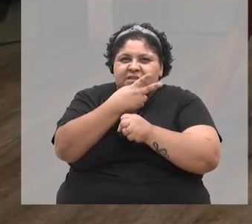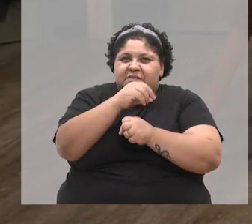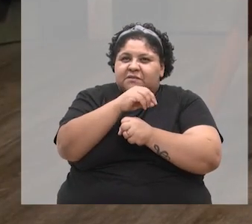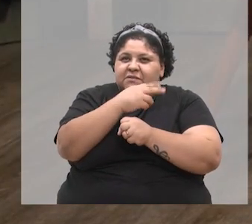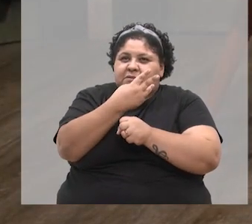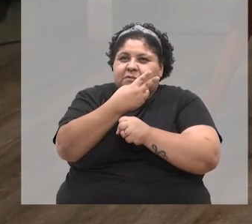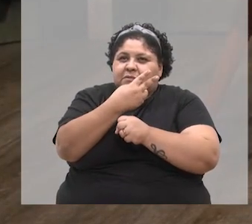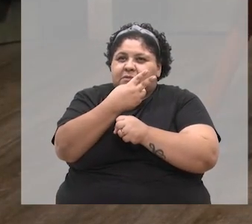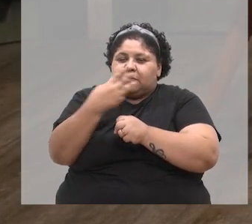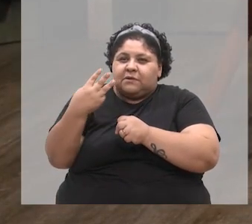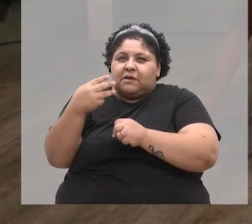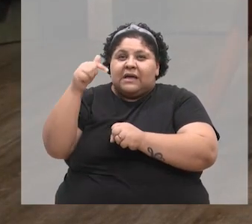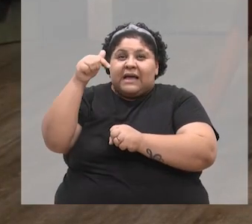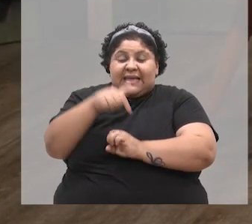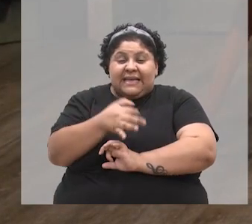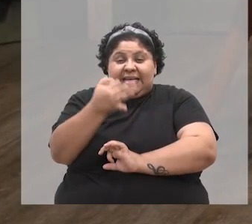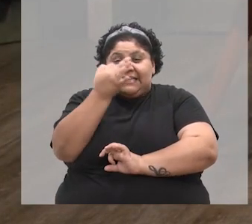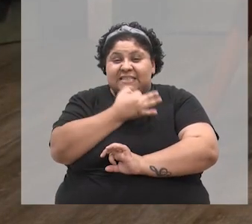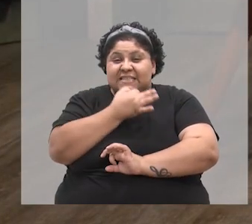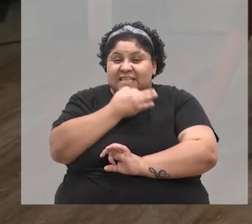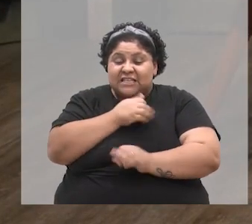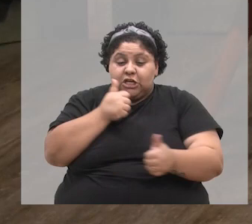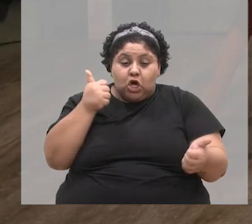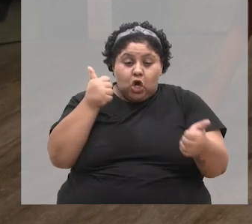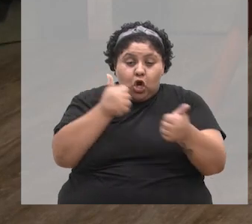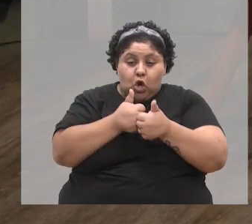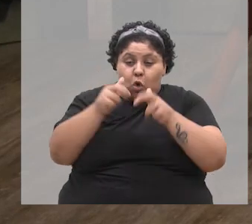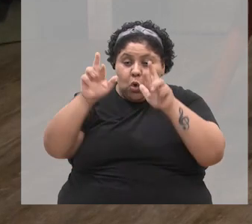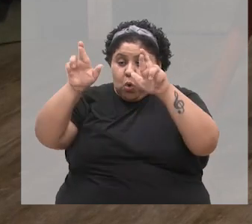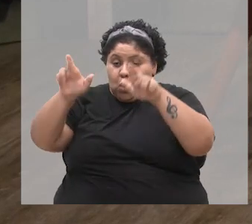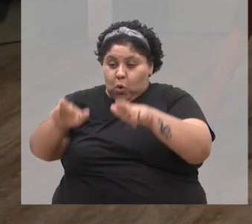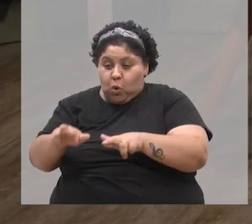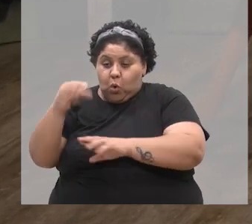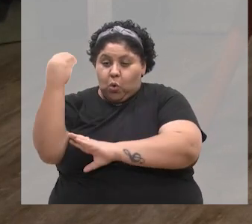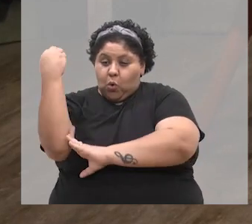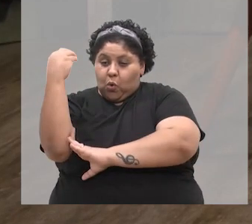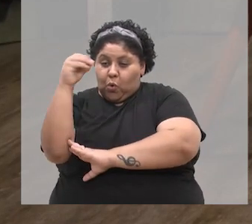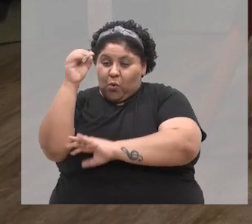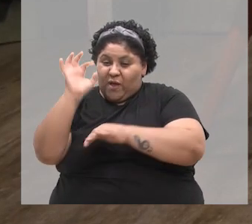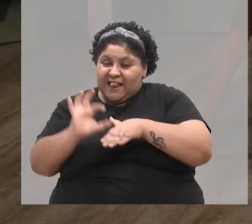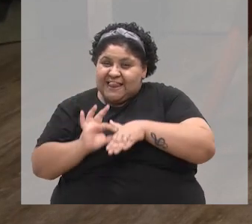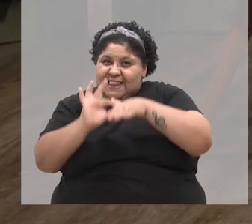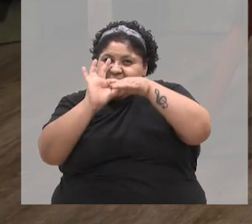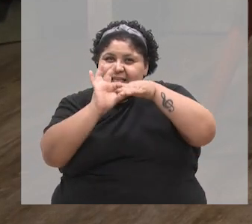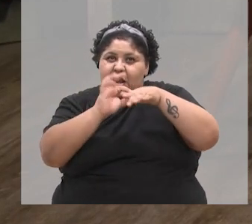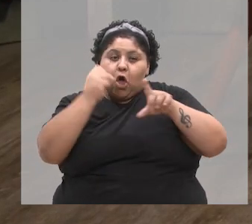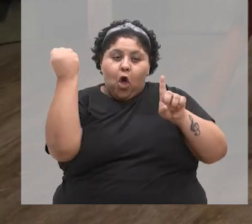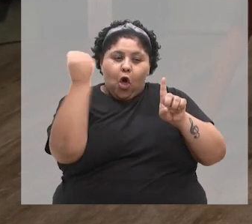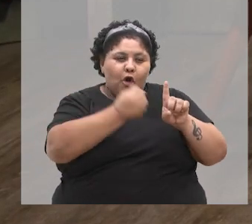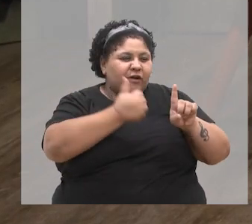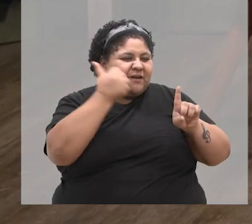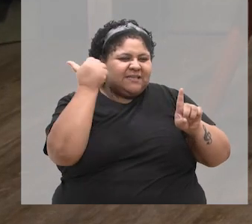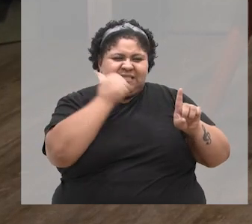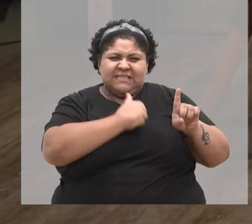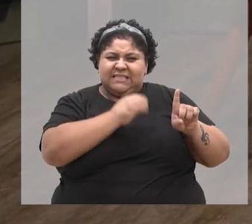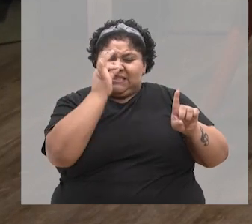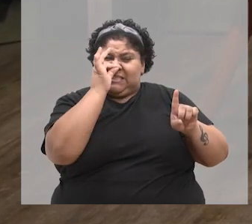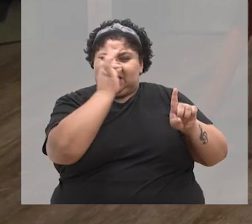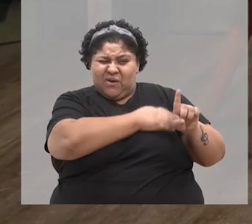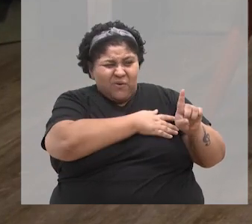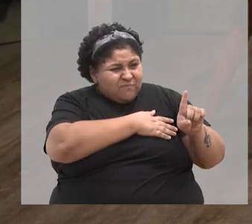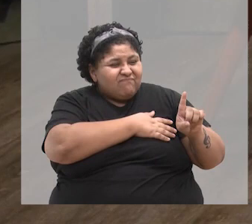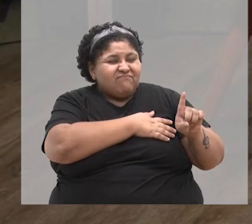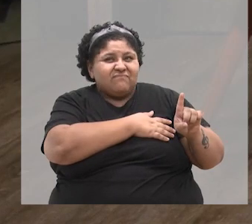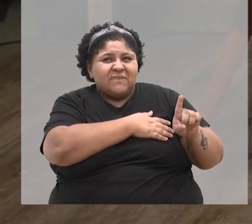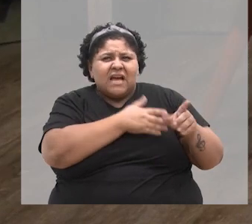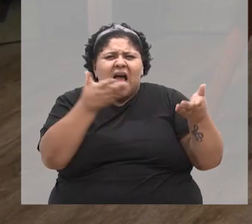ano de 2023, Caxias do Sul, junto com a região metropolitana, liderou os feminicídios. Isso é péssimo,